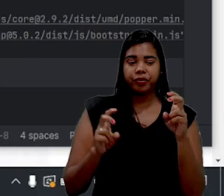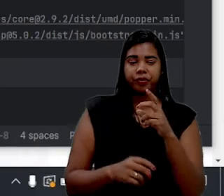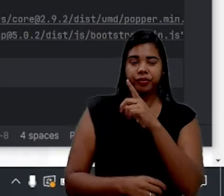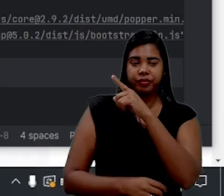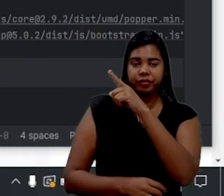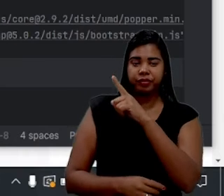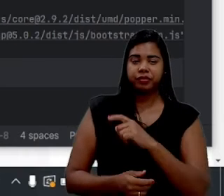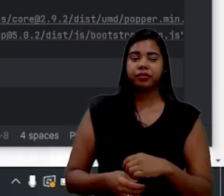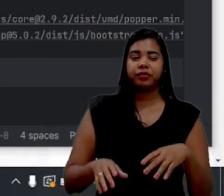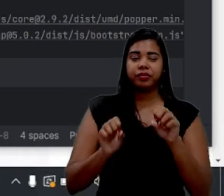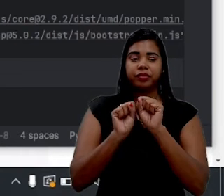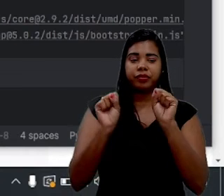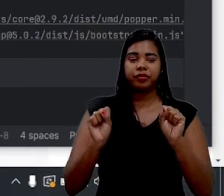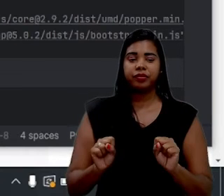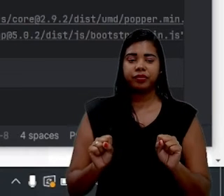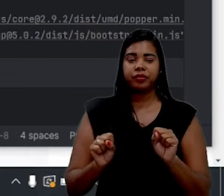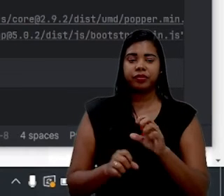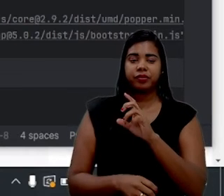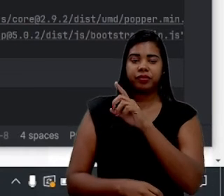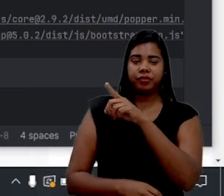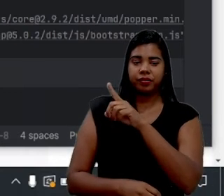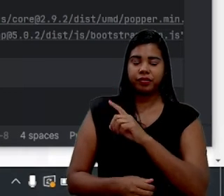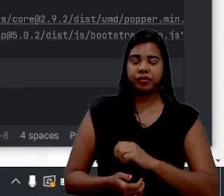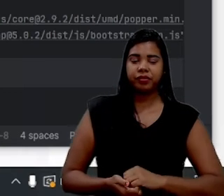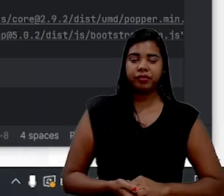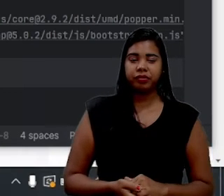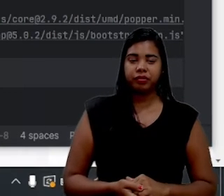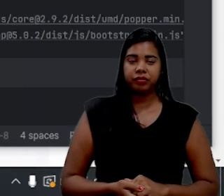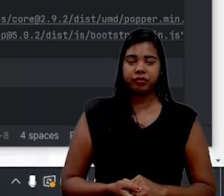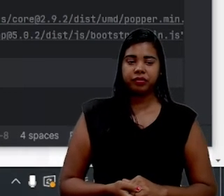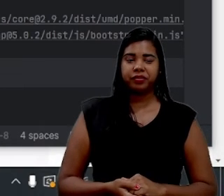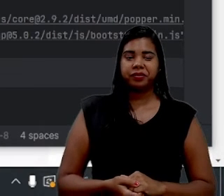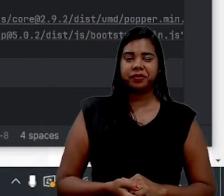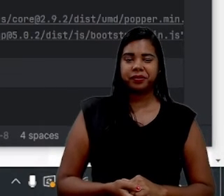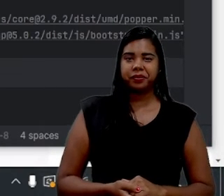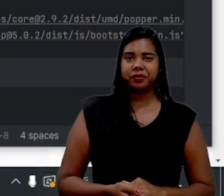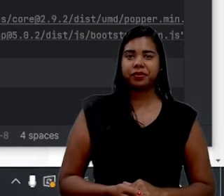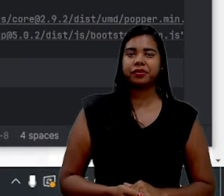botar aqui sistema, CAD escolar.